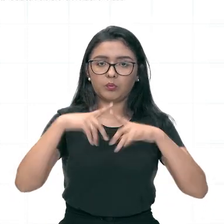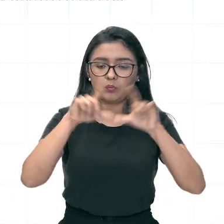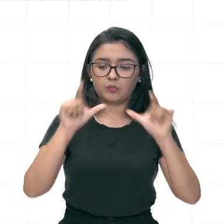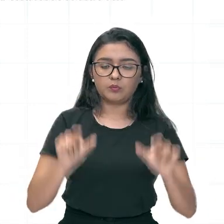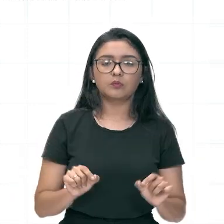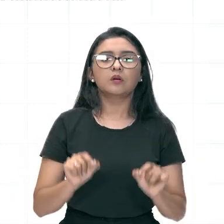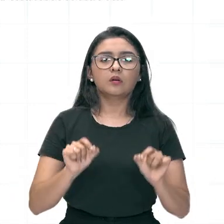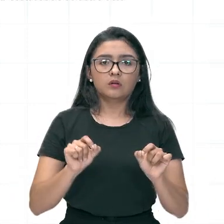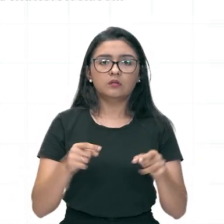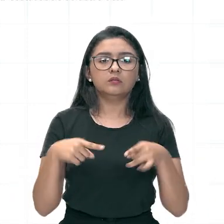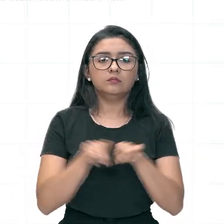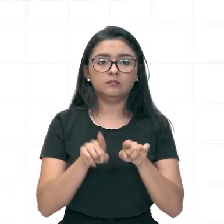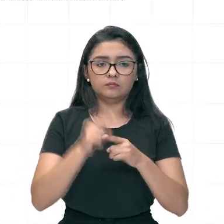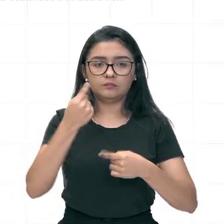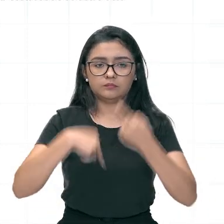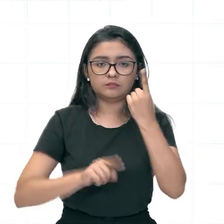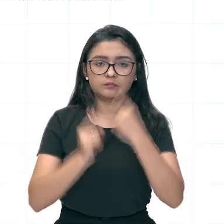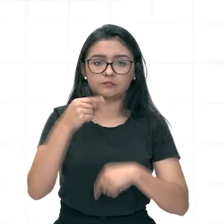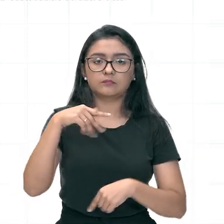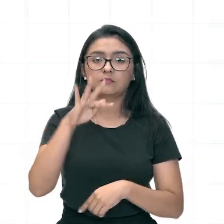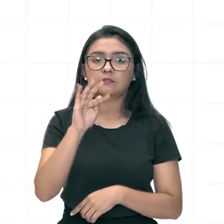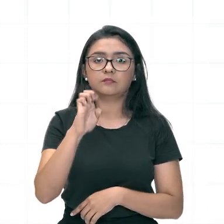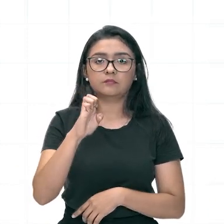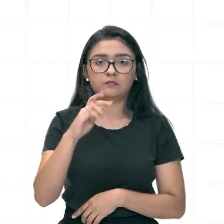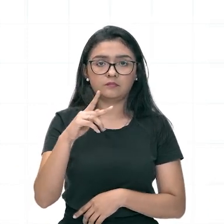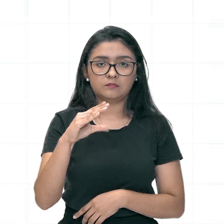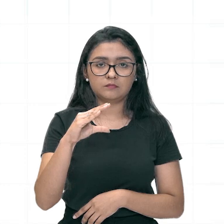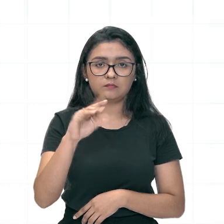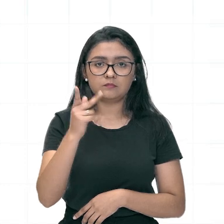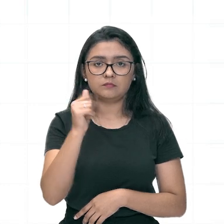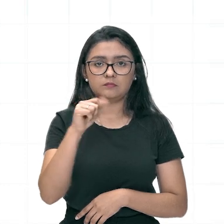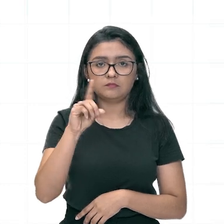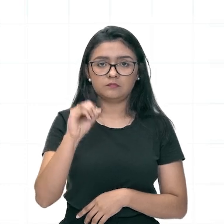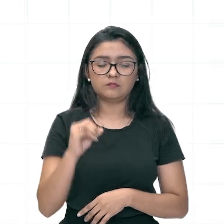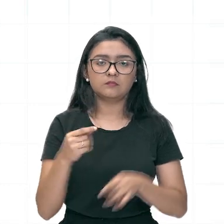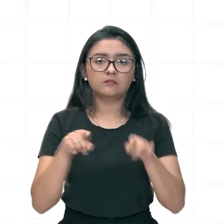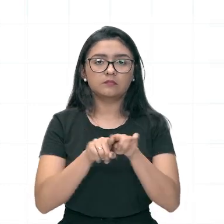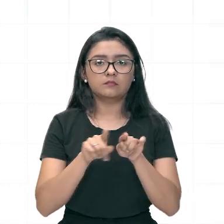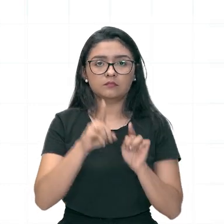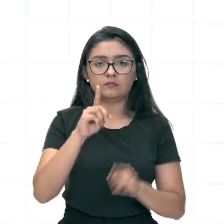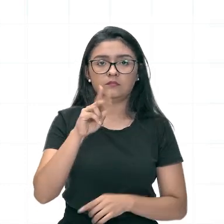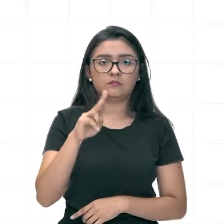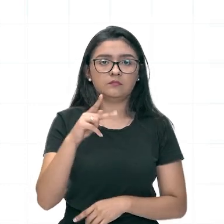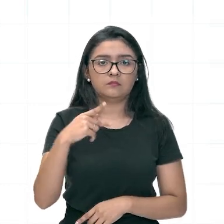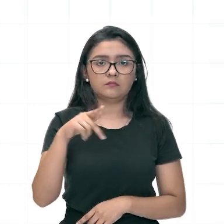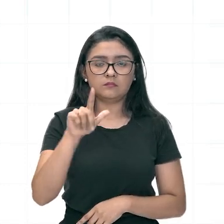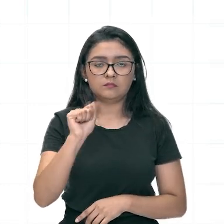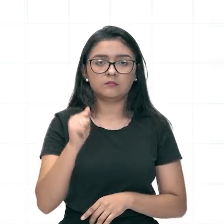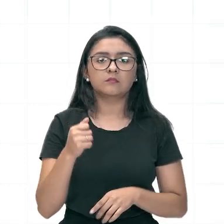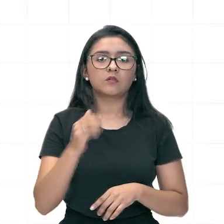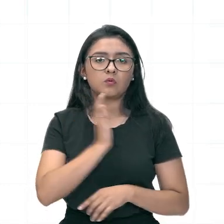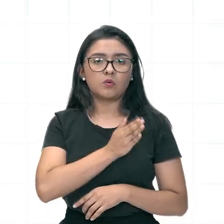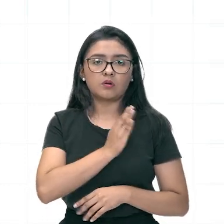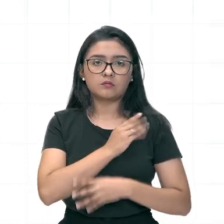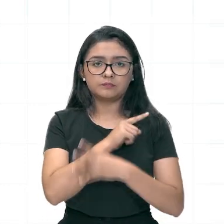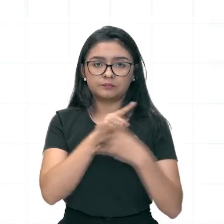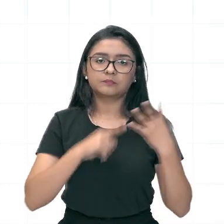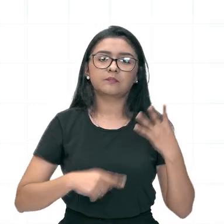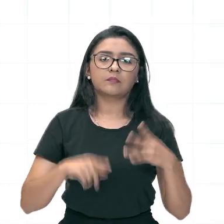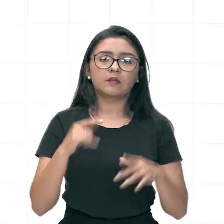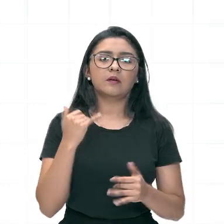pulmonar e eles têm circulação fechada, circulação dupla e coração com 4